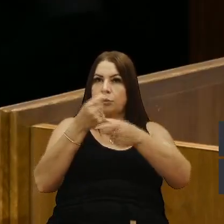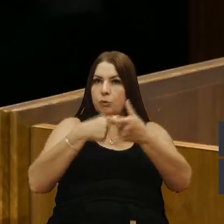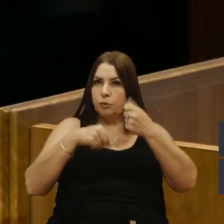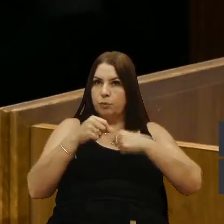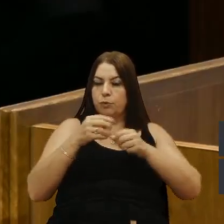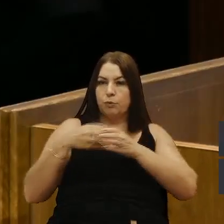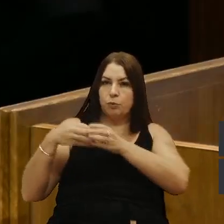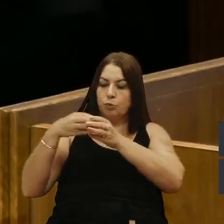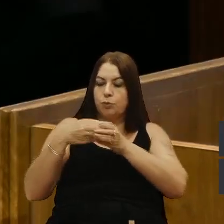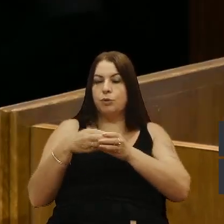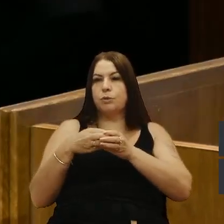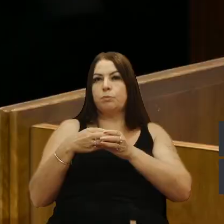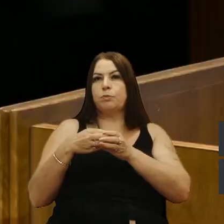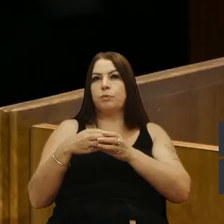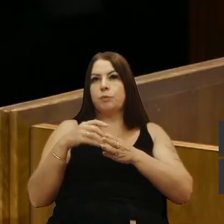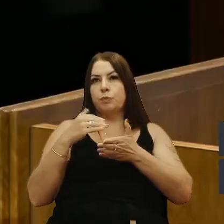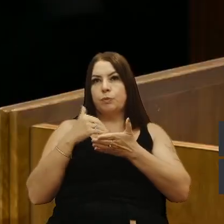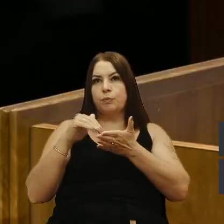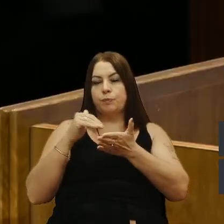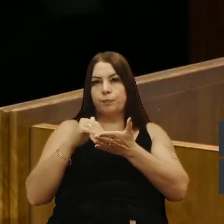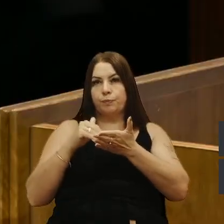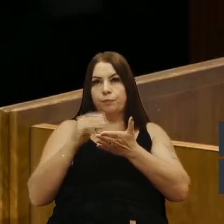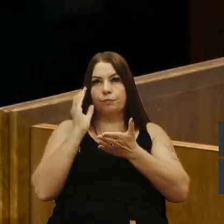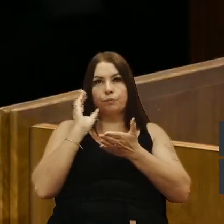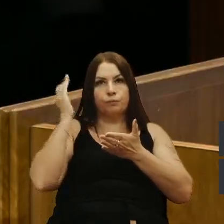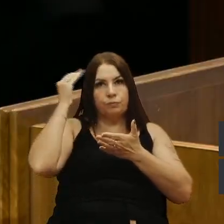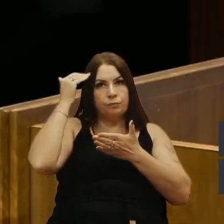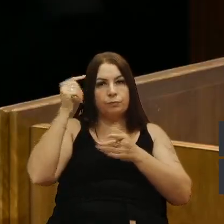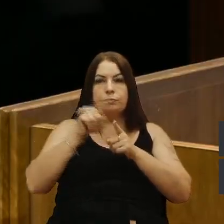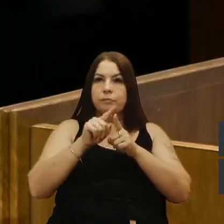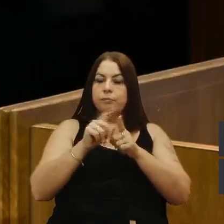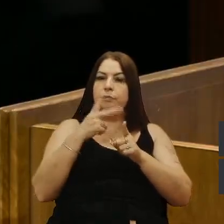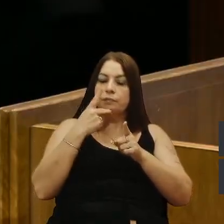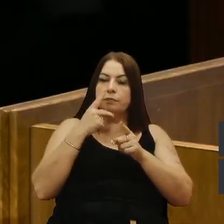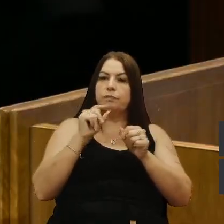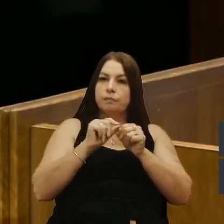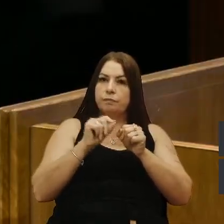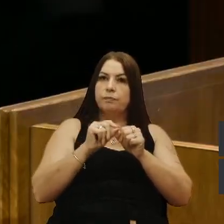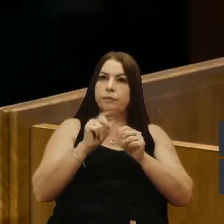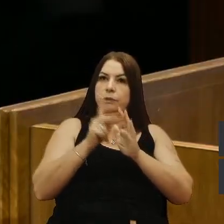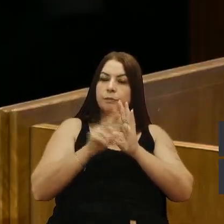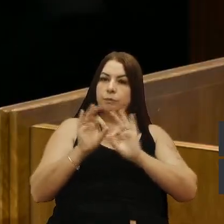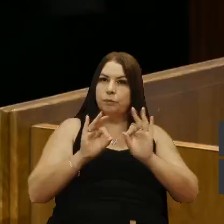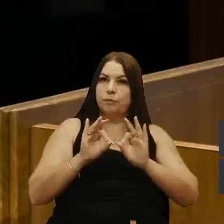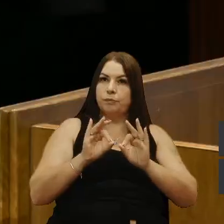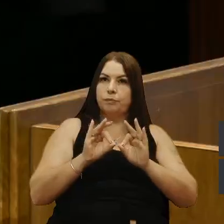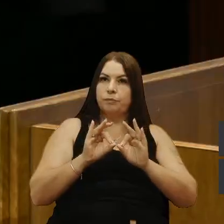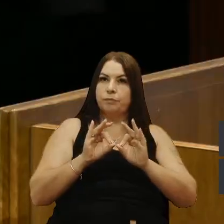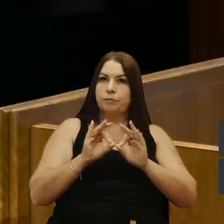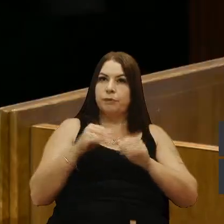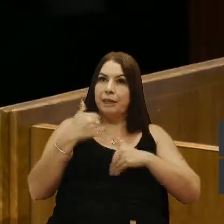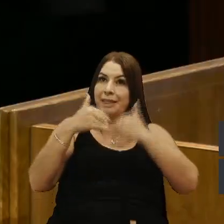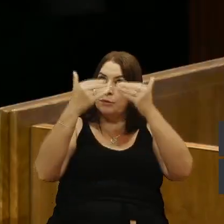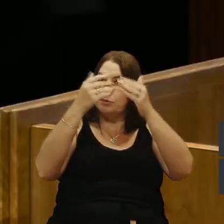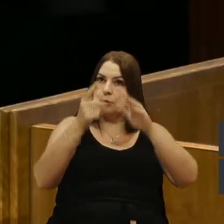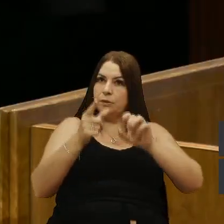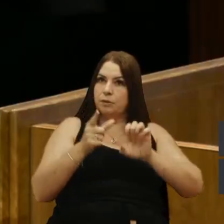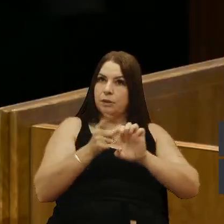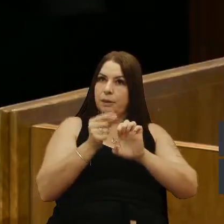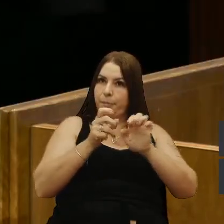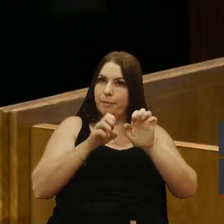e Turismo, com o secretário Felipe Grêmio Maia, e fizemos o projeto Êxito Empreendedor,